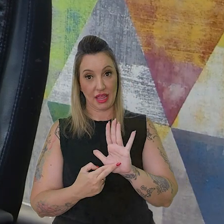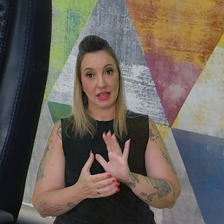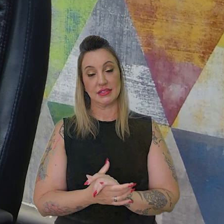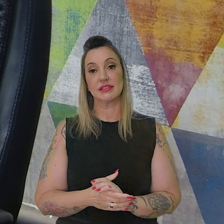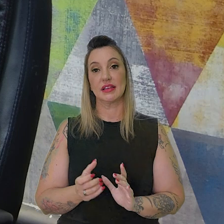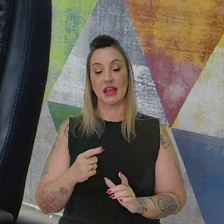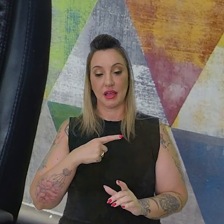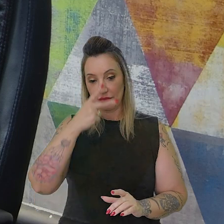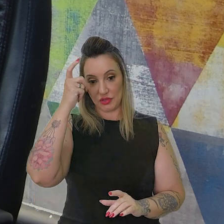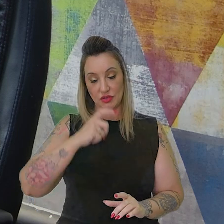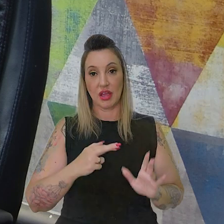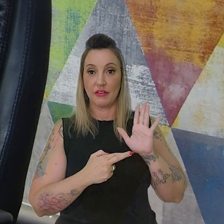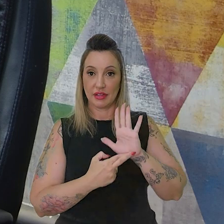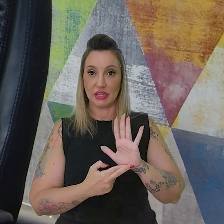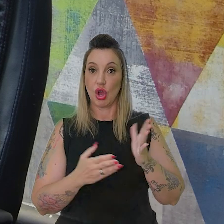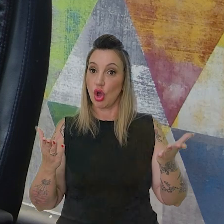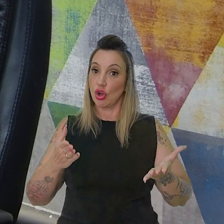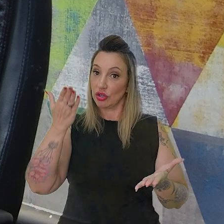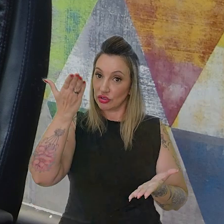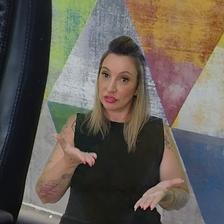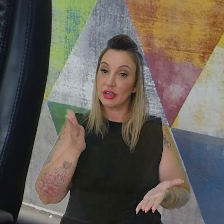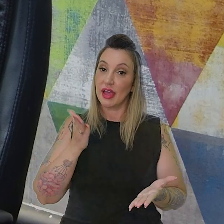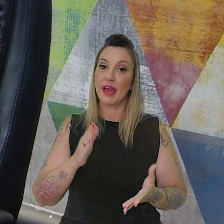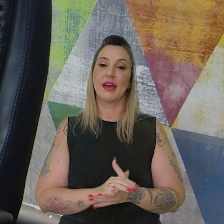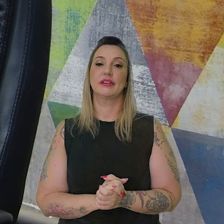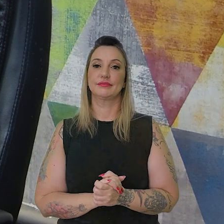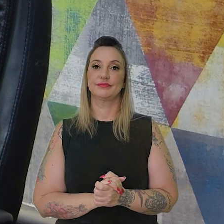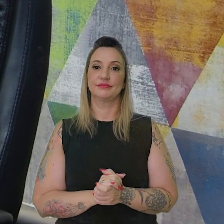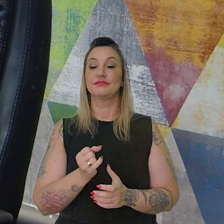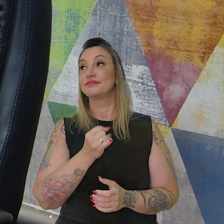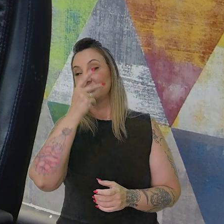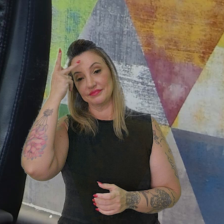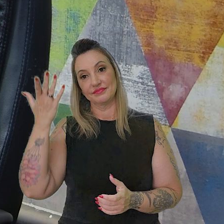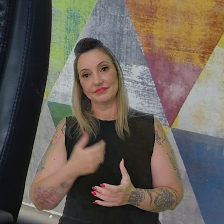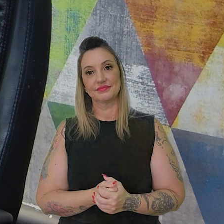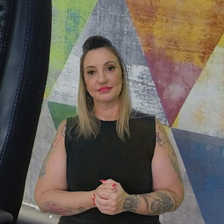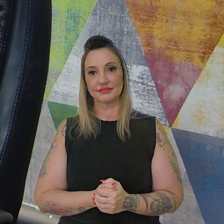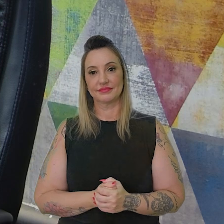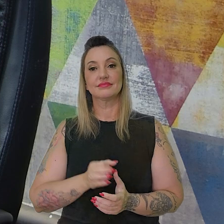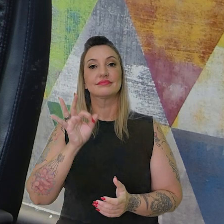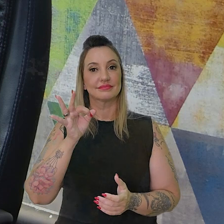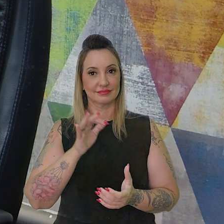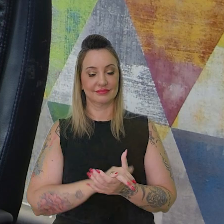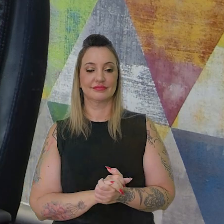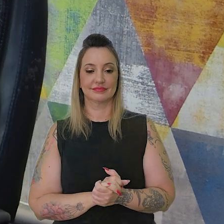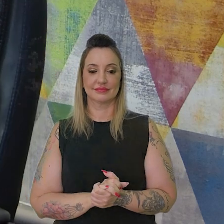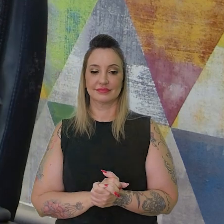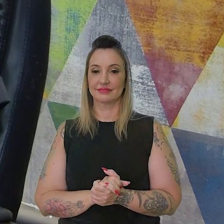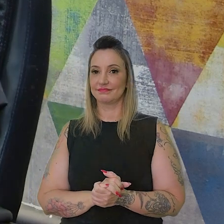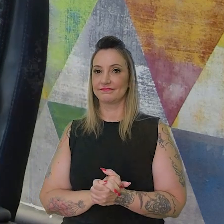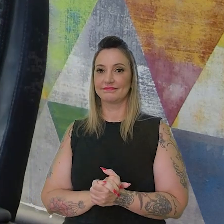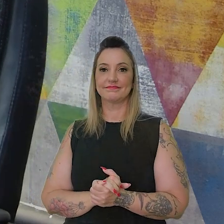referência assim de ter alguém como referência e hoje você é referência para muita gente né é